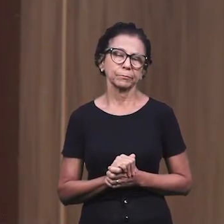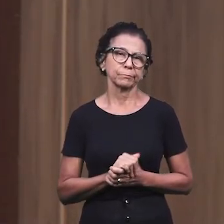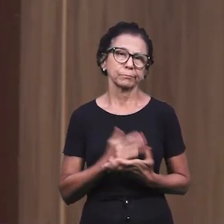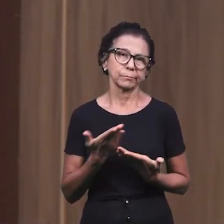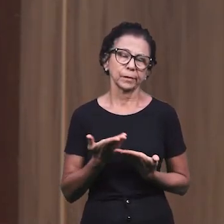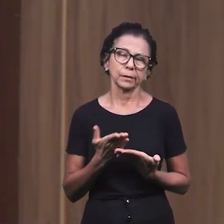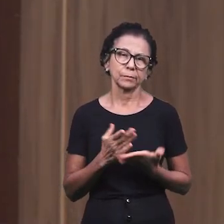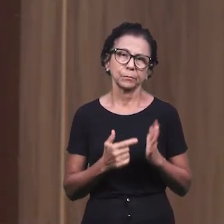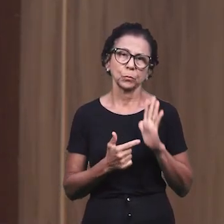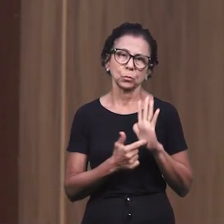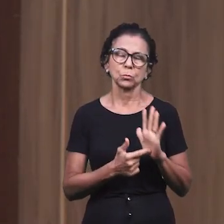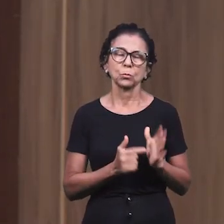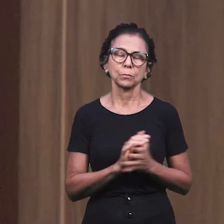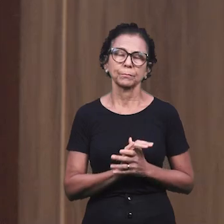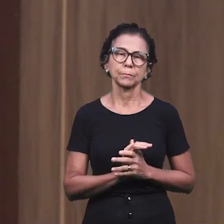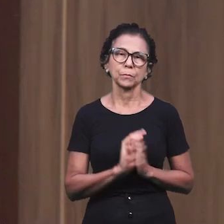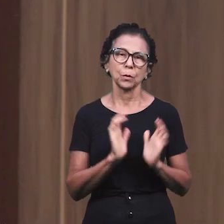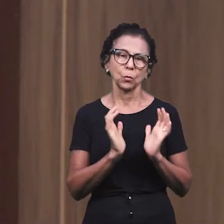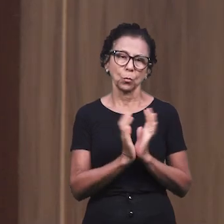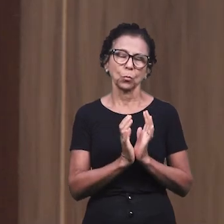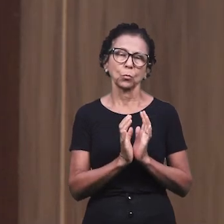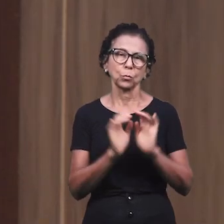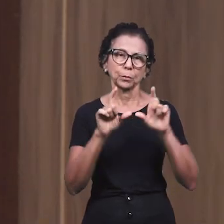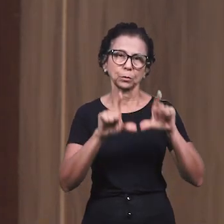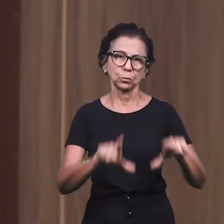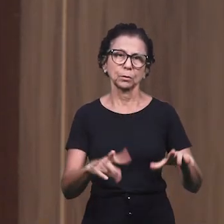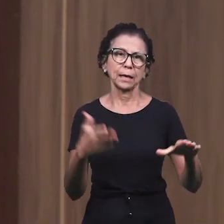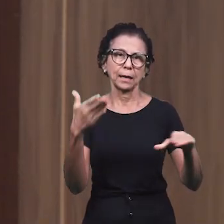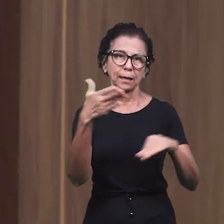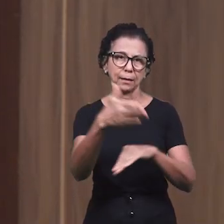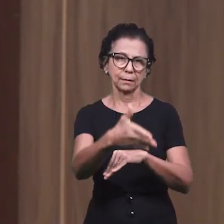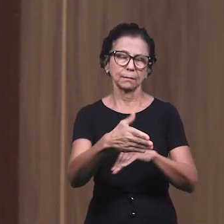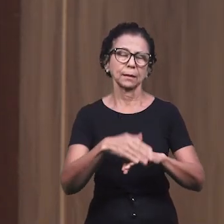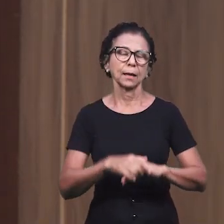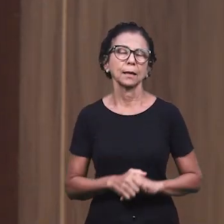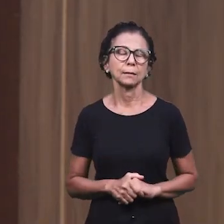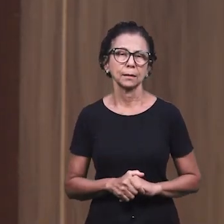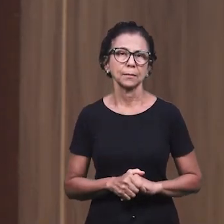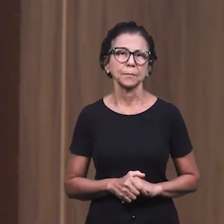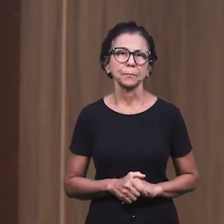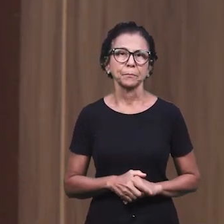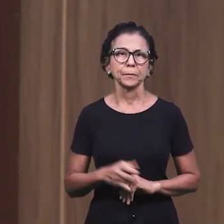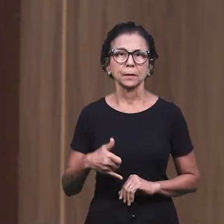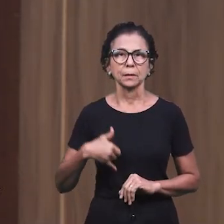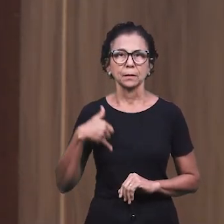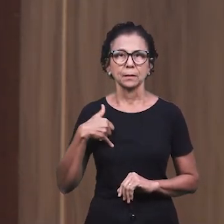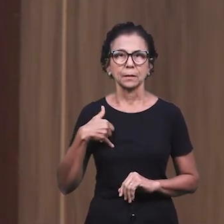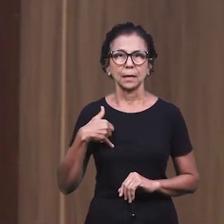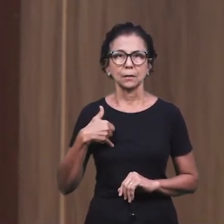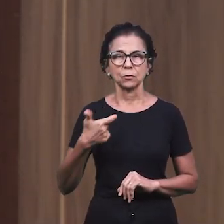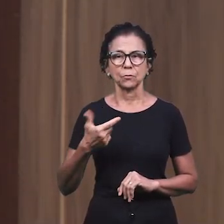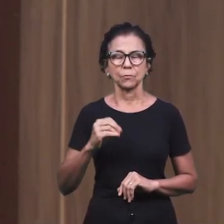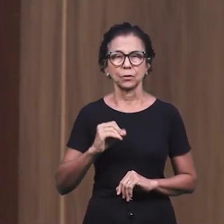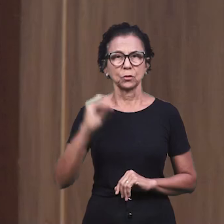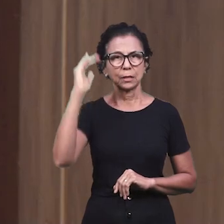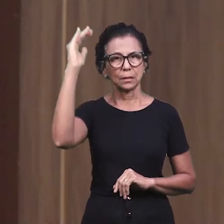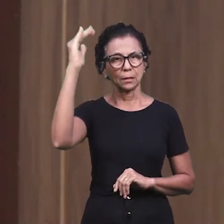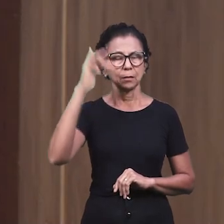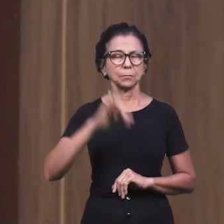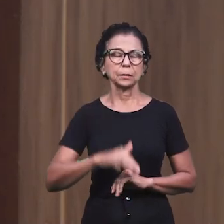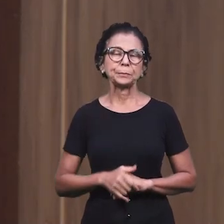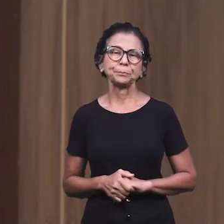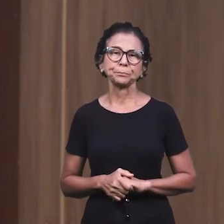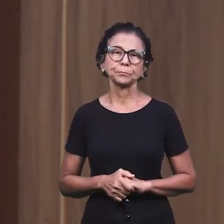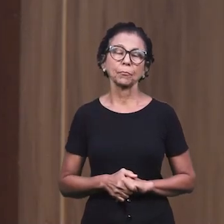vão entrar na terra prometida, aqueles acima de 20 anos, 40 anos agora no deserto, e o Senhor fala bem assim que eles